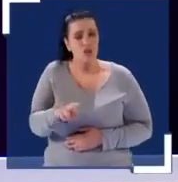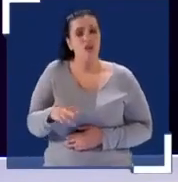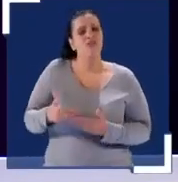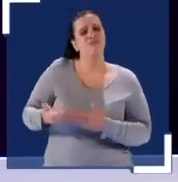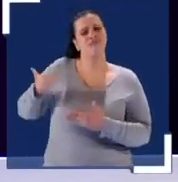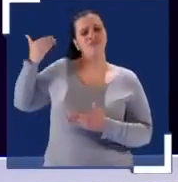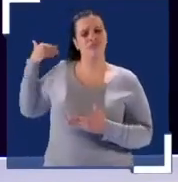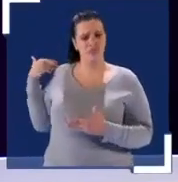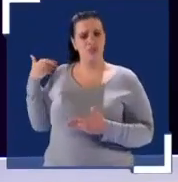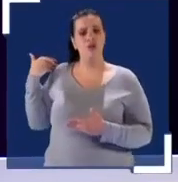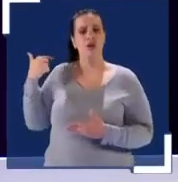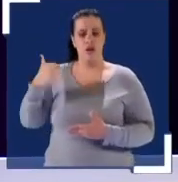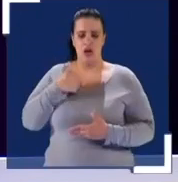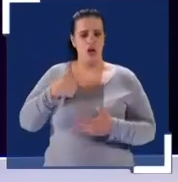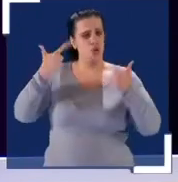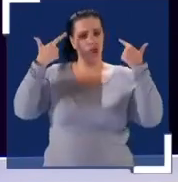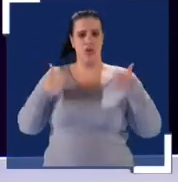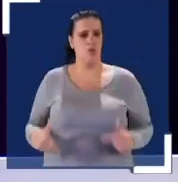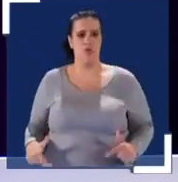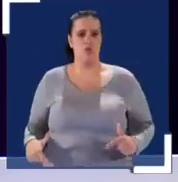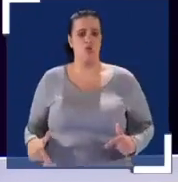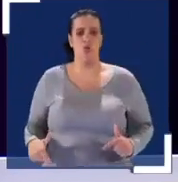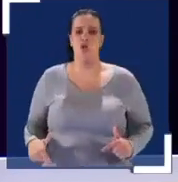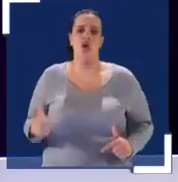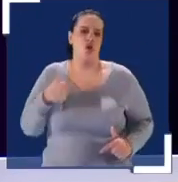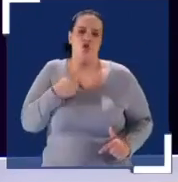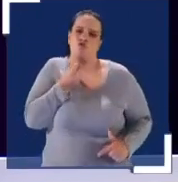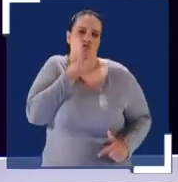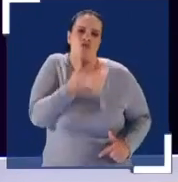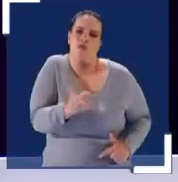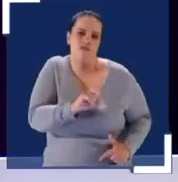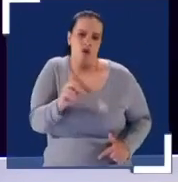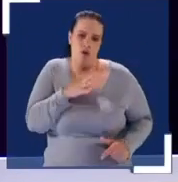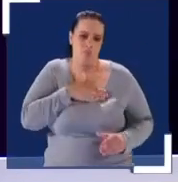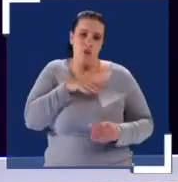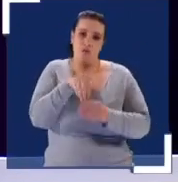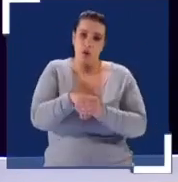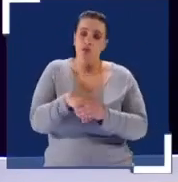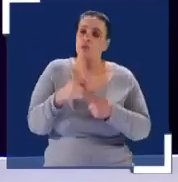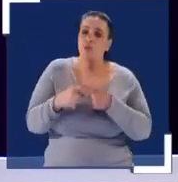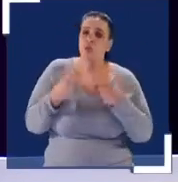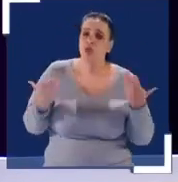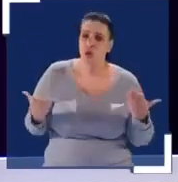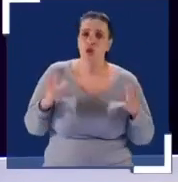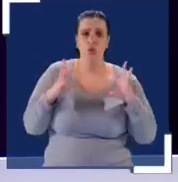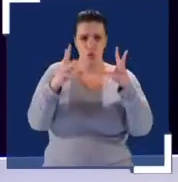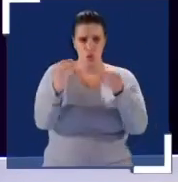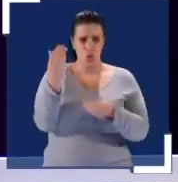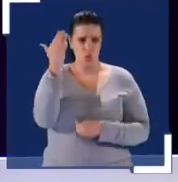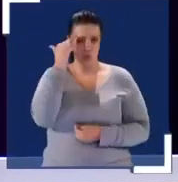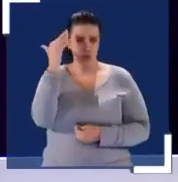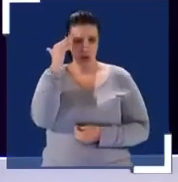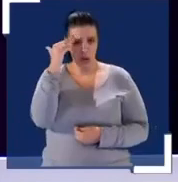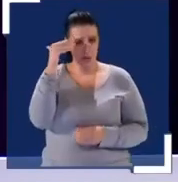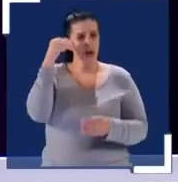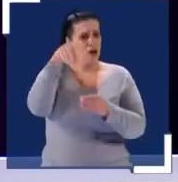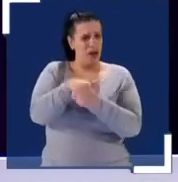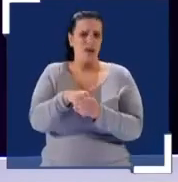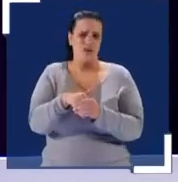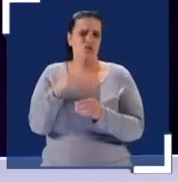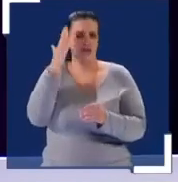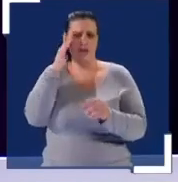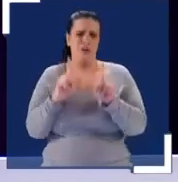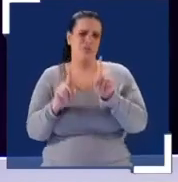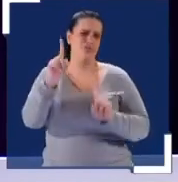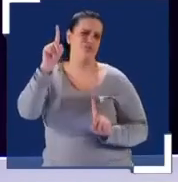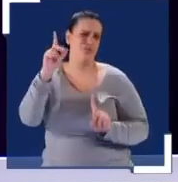Desde o início, eu me coloquei em posição neutra. Eu não vou revelar esse voto por uma razão. Quer dizer, todo mundo sabe, evidentemente, que as eleições estão definidas.